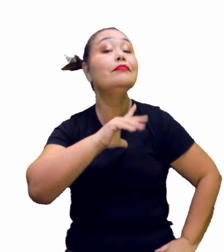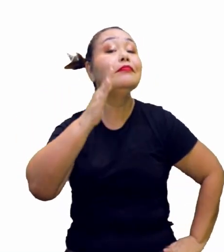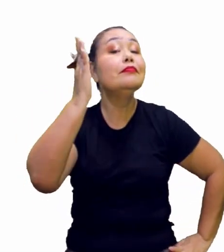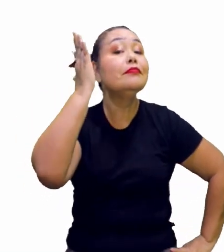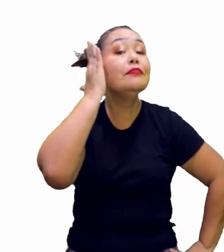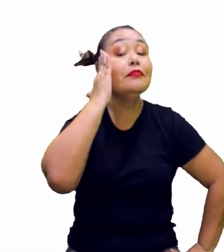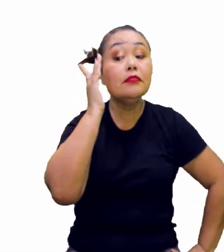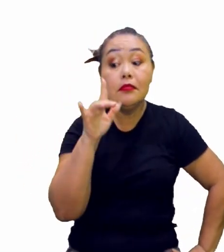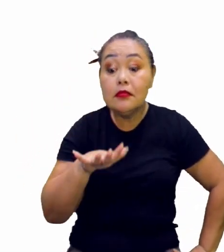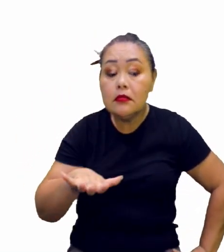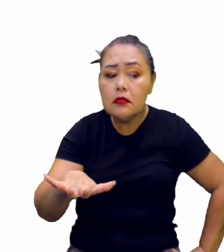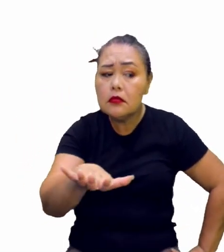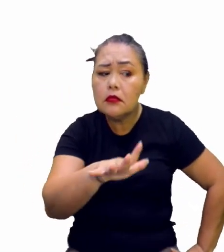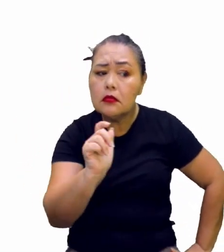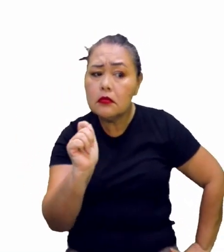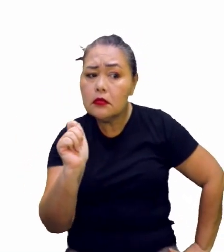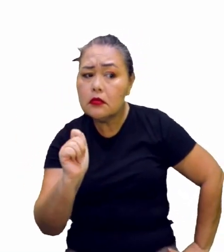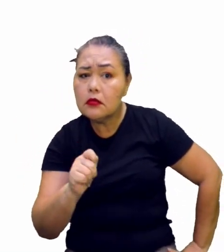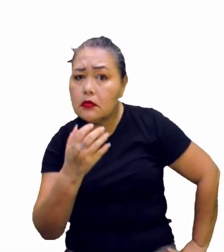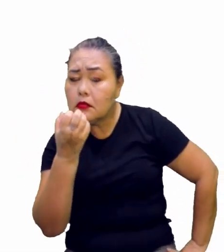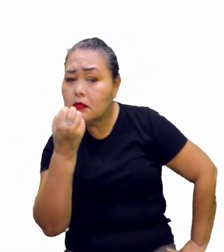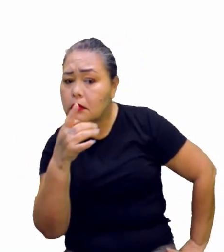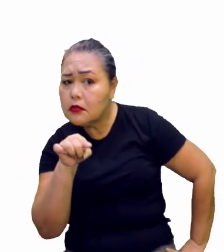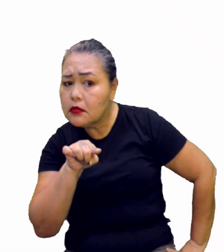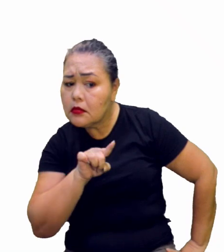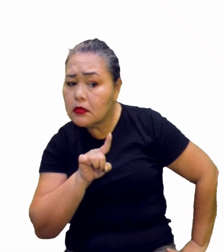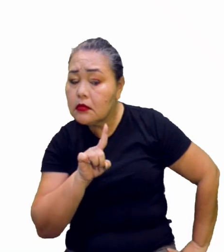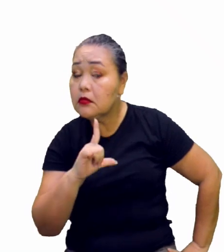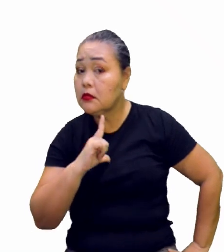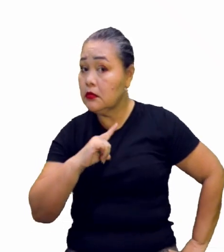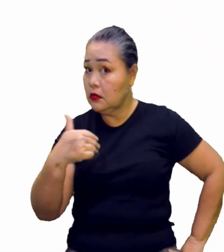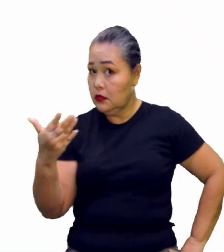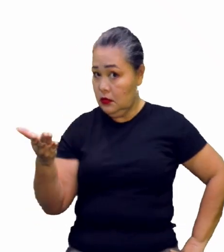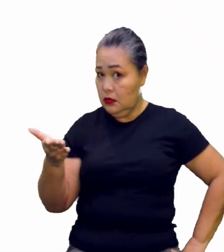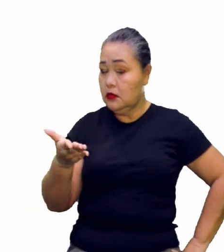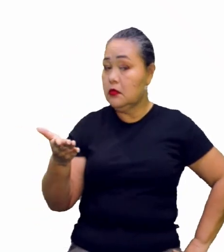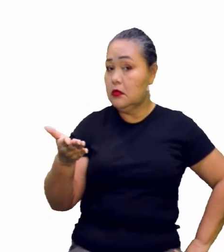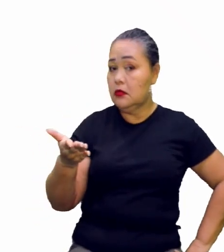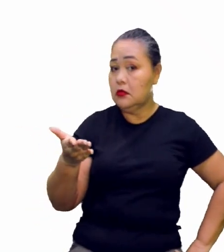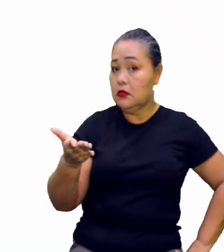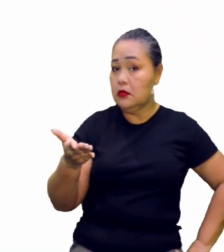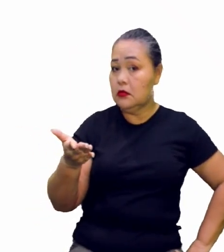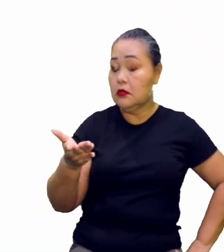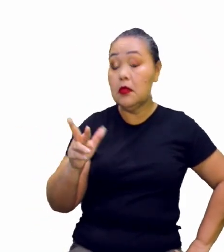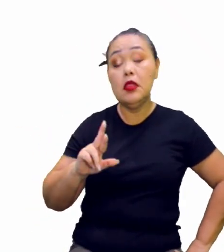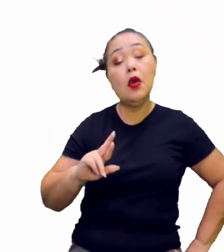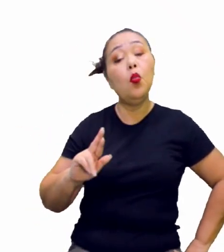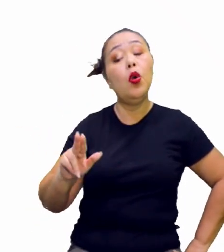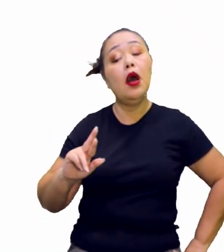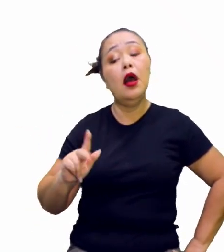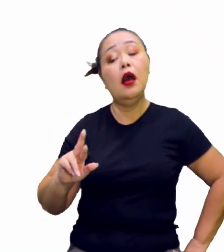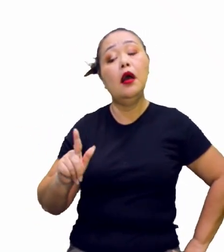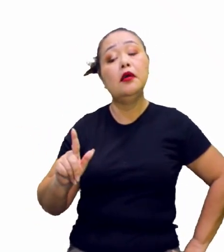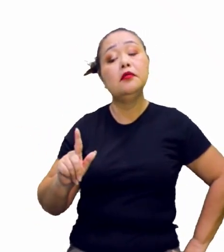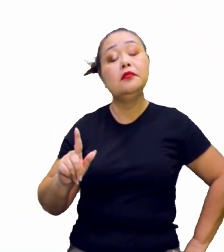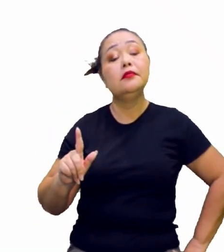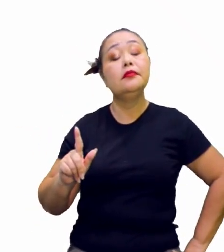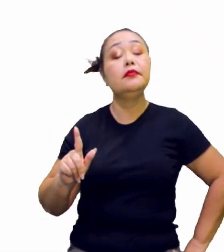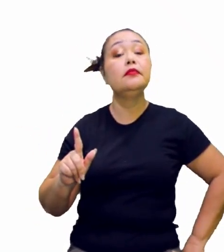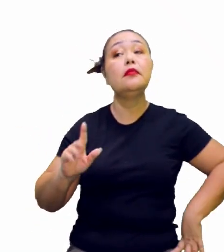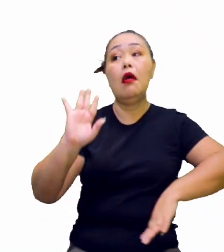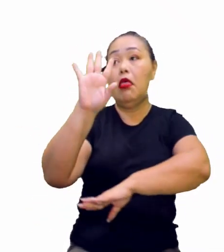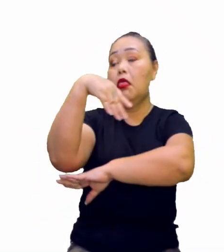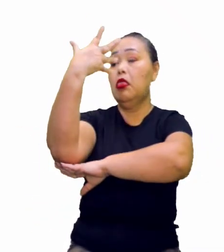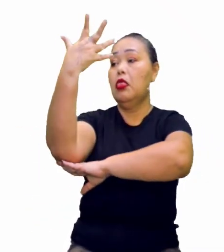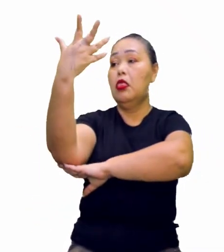potencial daquela floresta. Hoje em dia, né, não é mais aquele negócio de